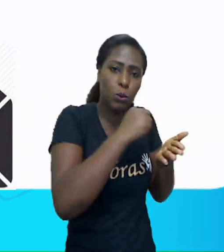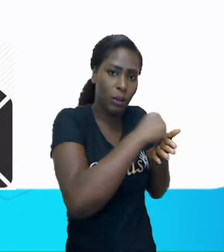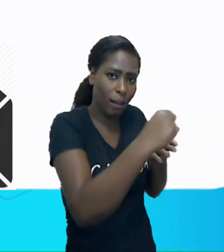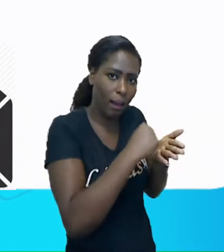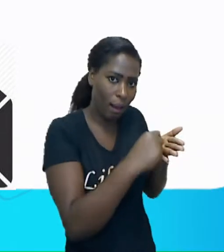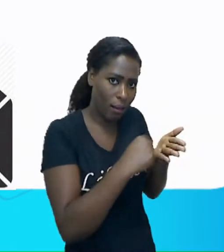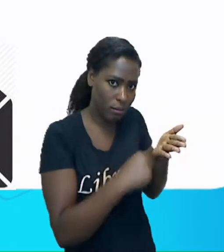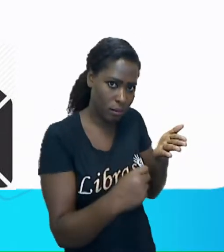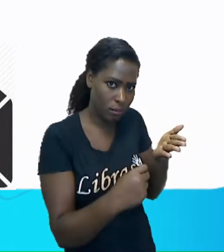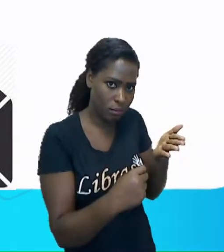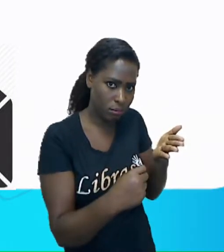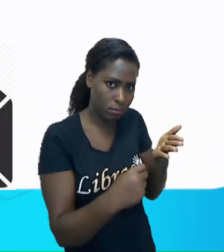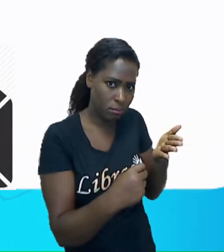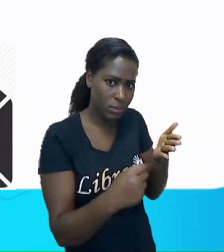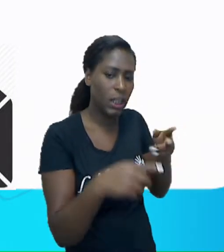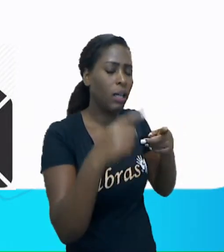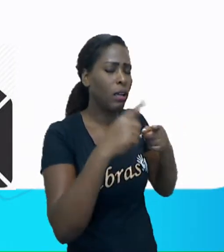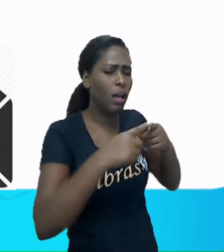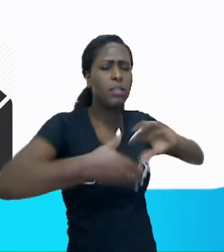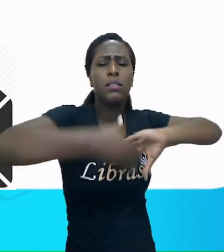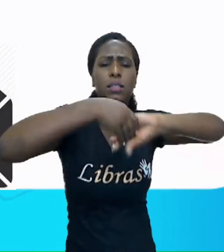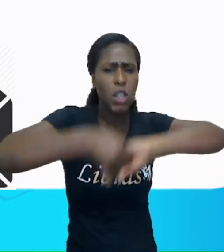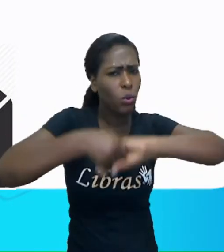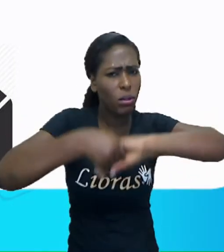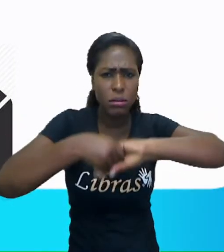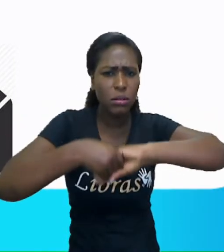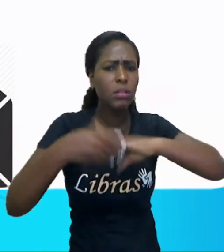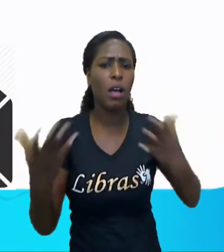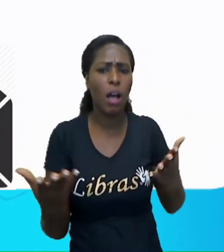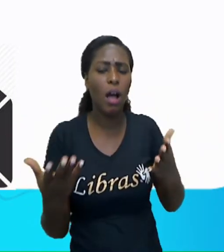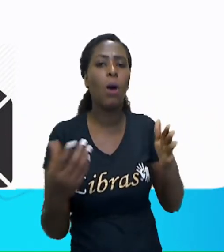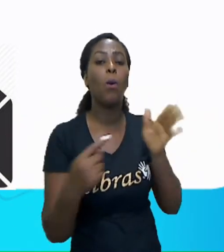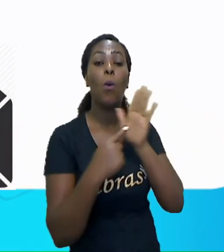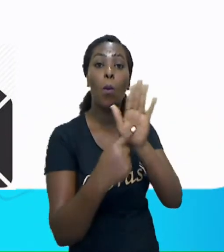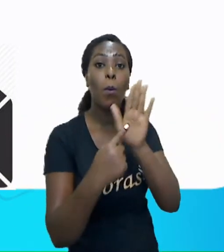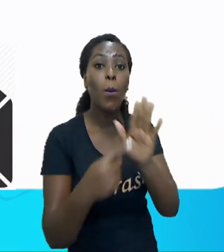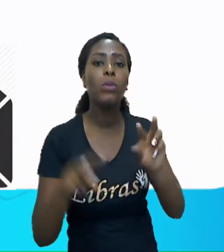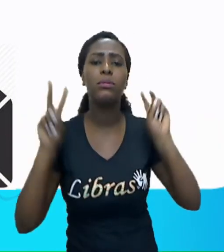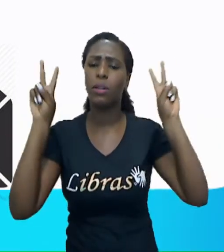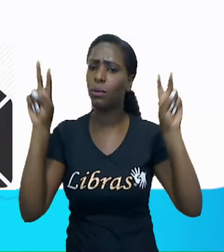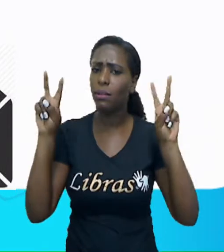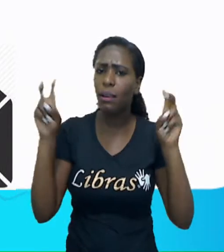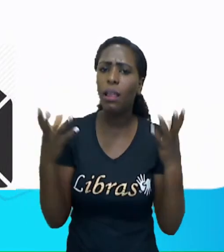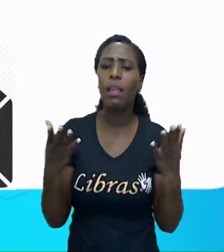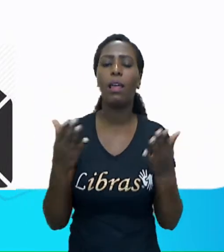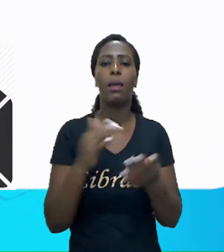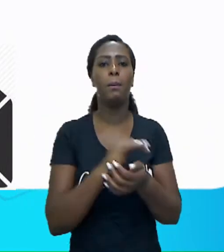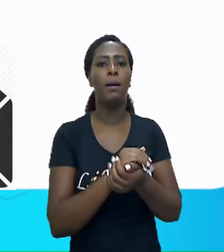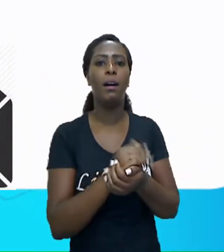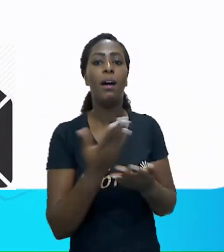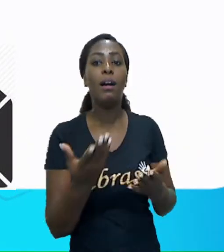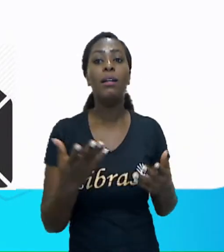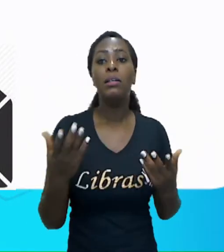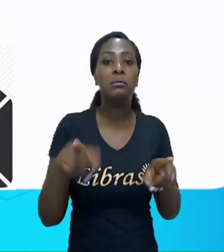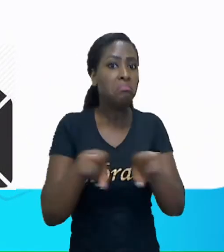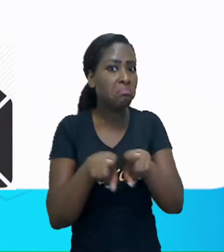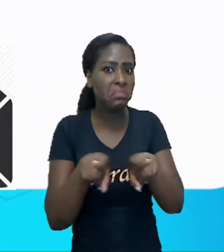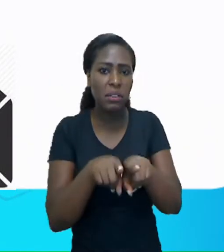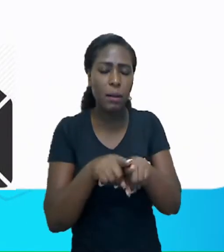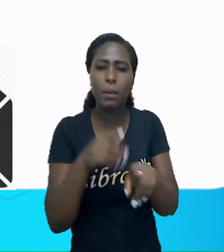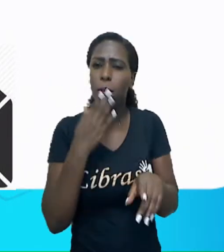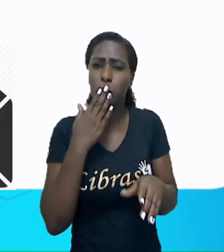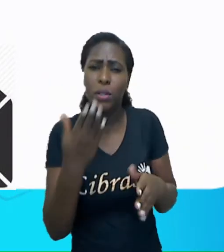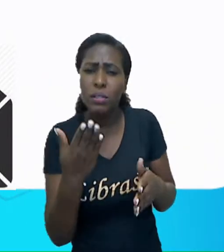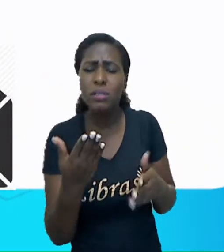fundamentação dos direitos do reclamante, pedido de reparação ou de compensação e